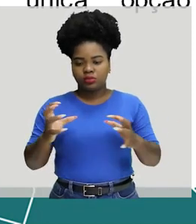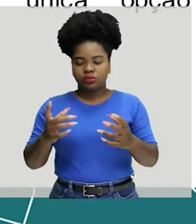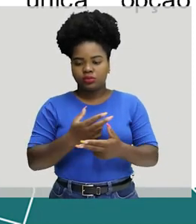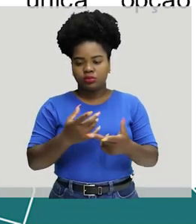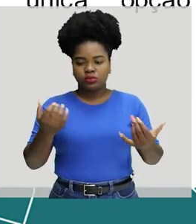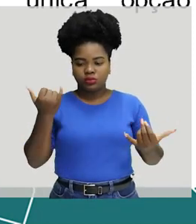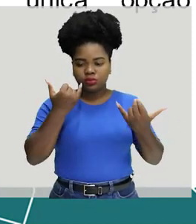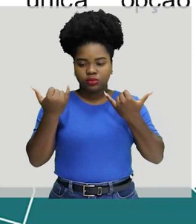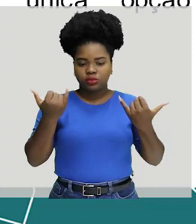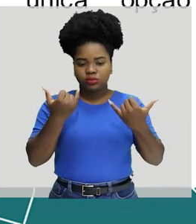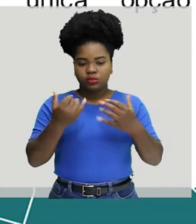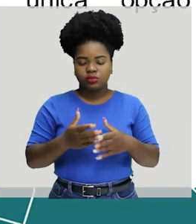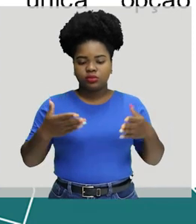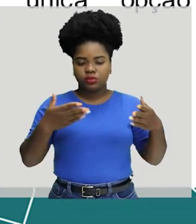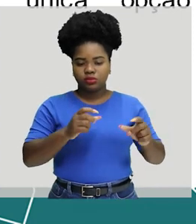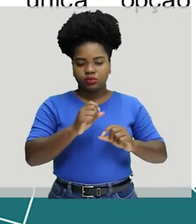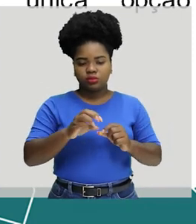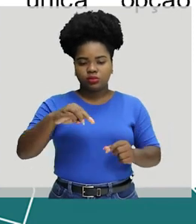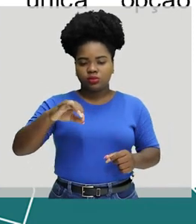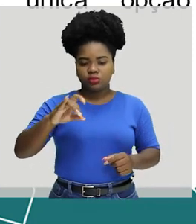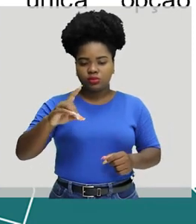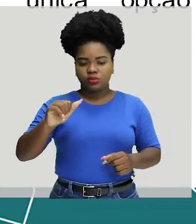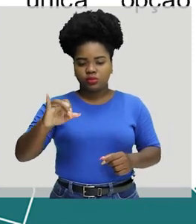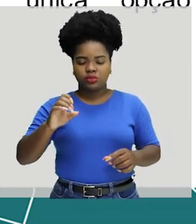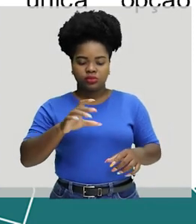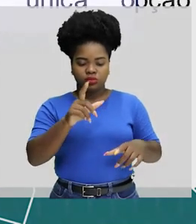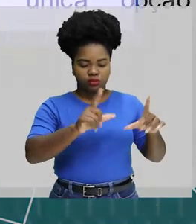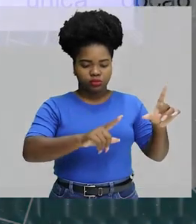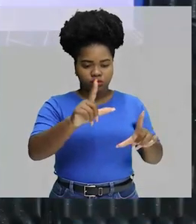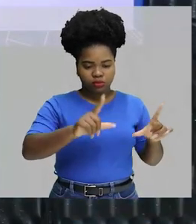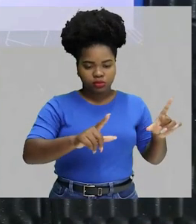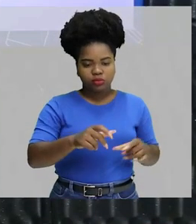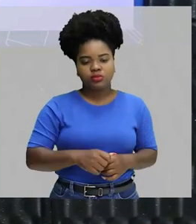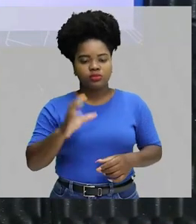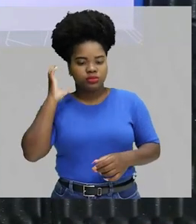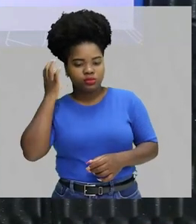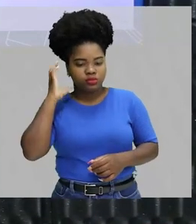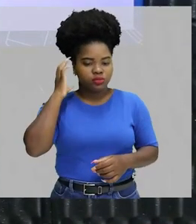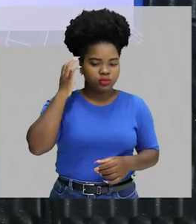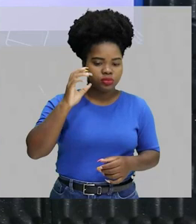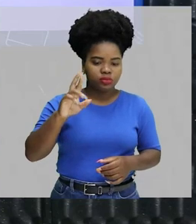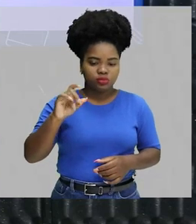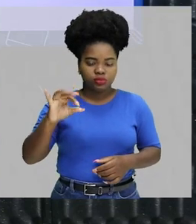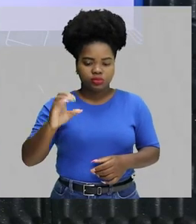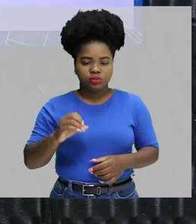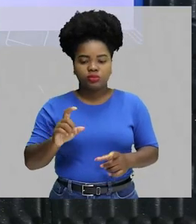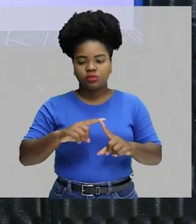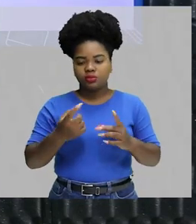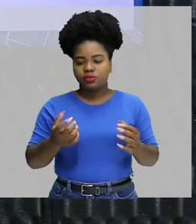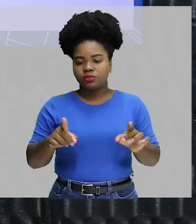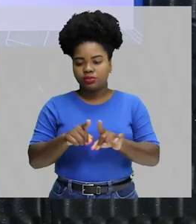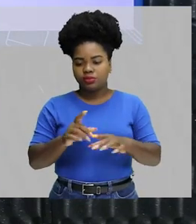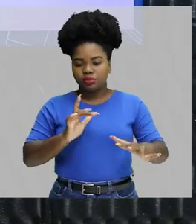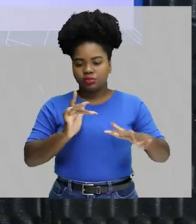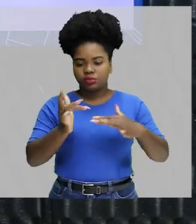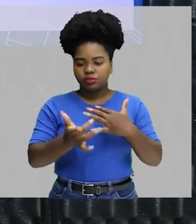através da mídia não é só a TV não é só o rádio as redes sociais T tido um papel